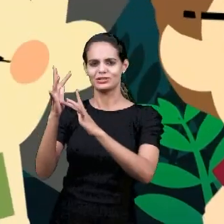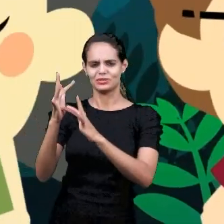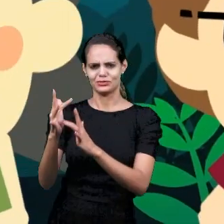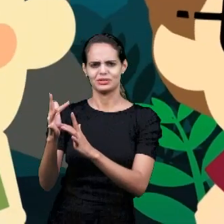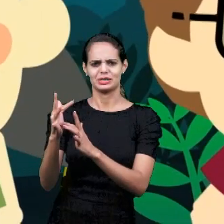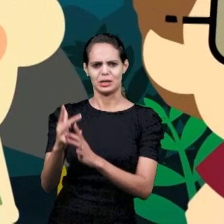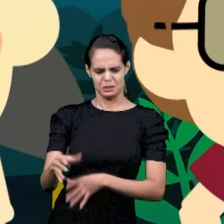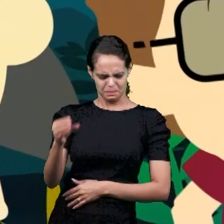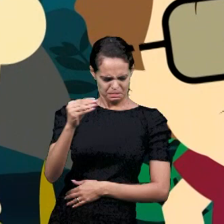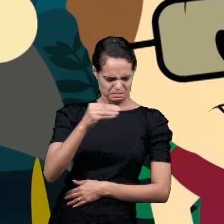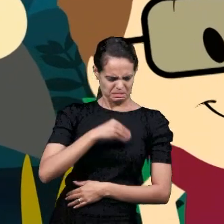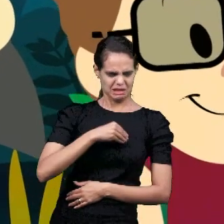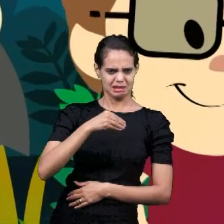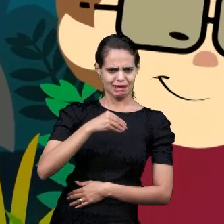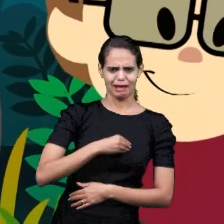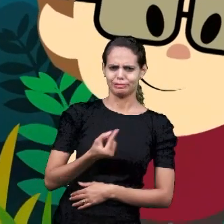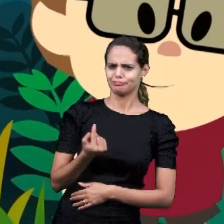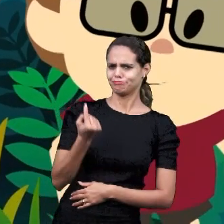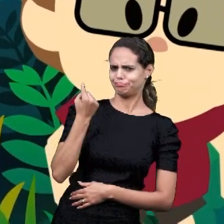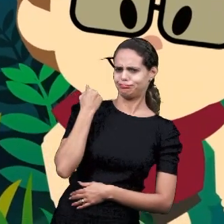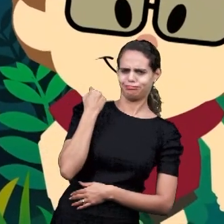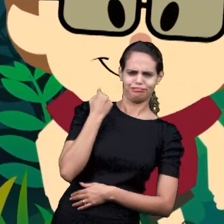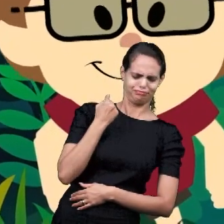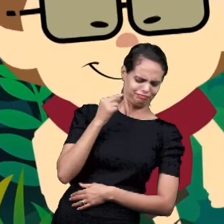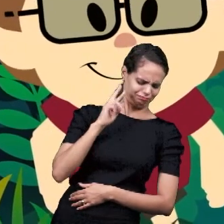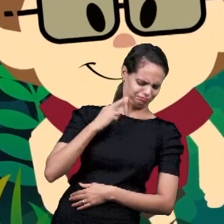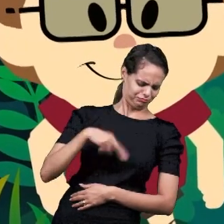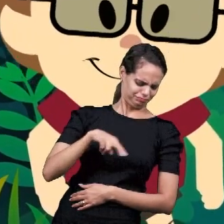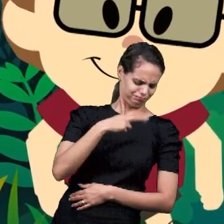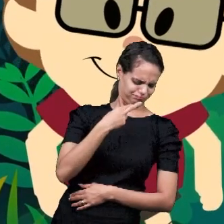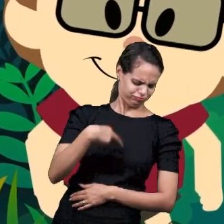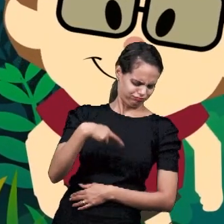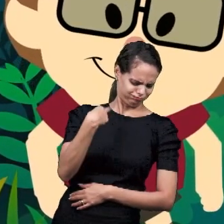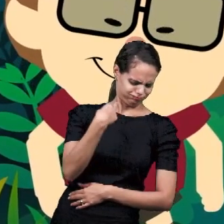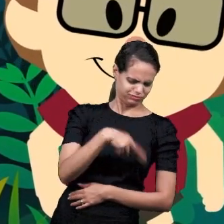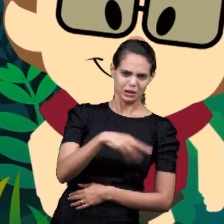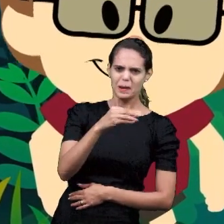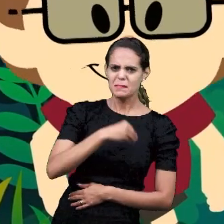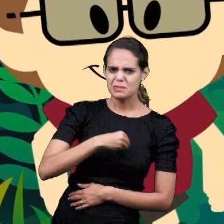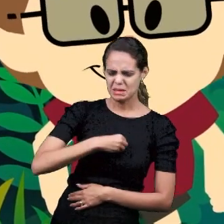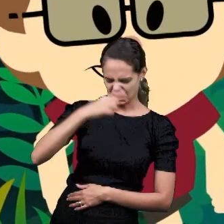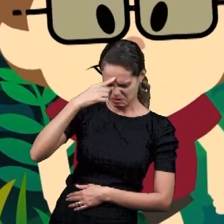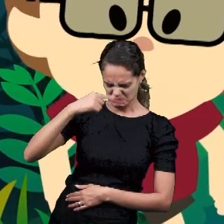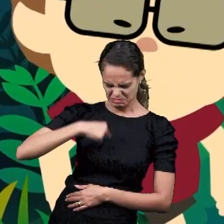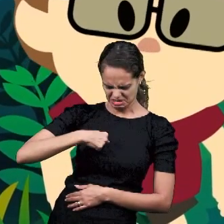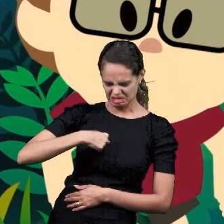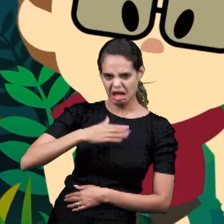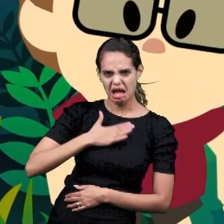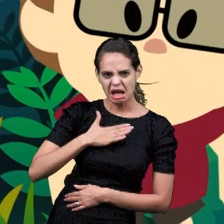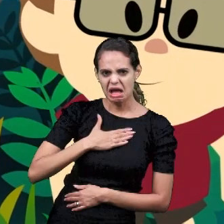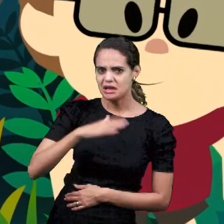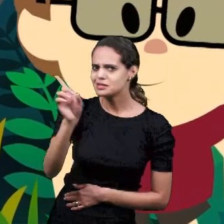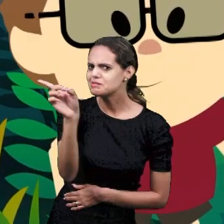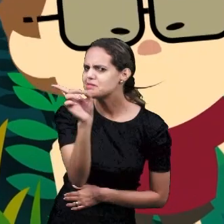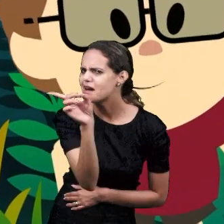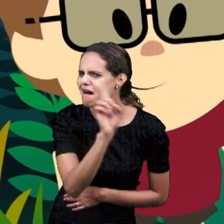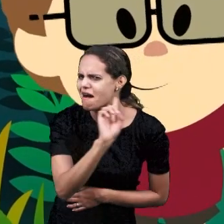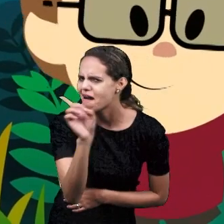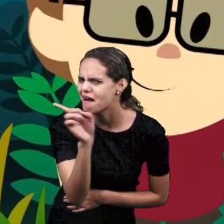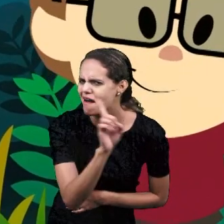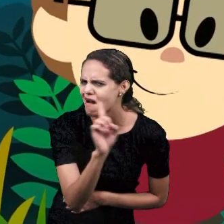Para trás o pecado ficará. Seu domínio não me atingirá.